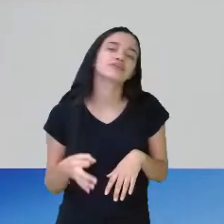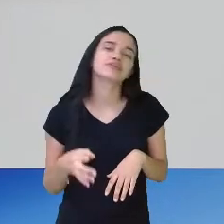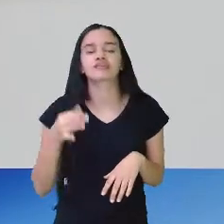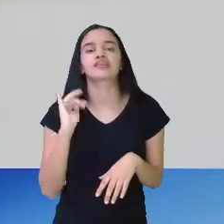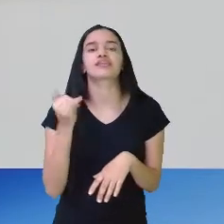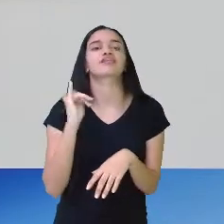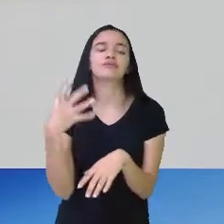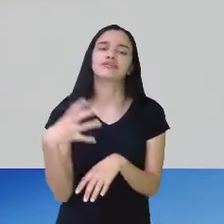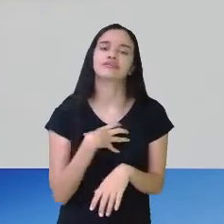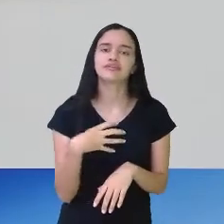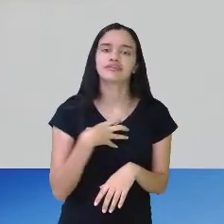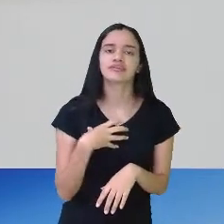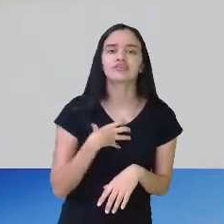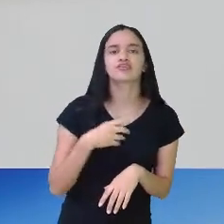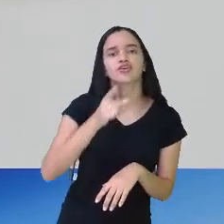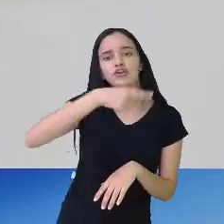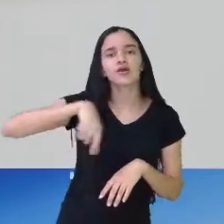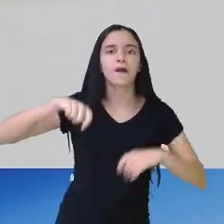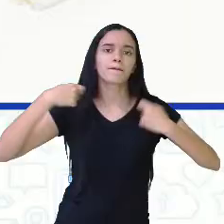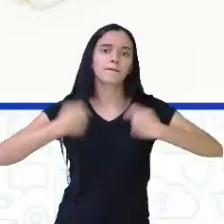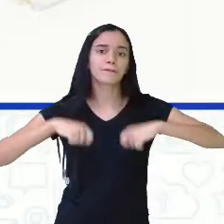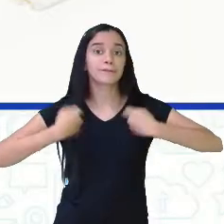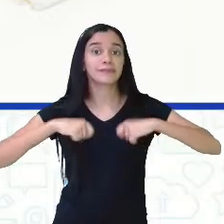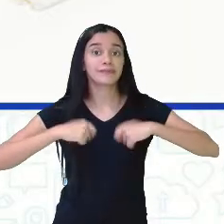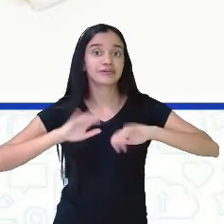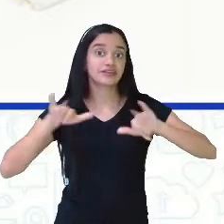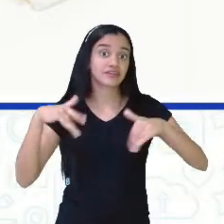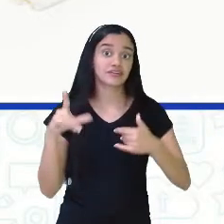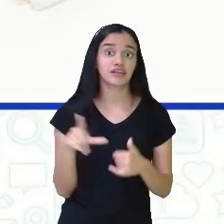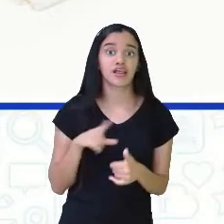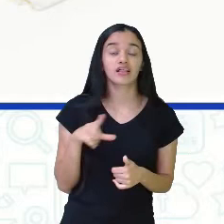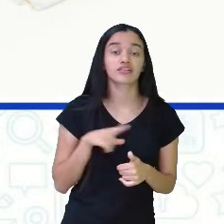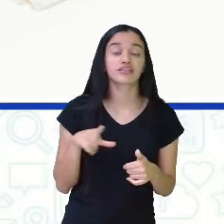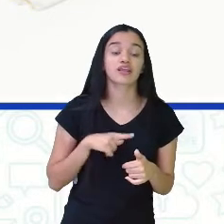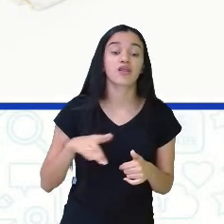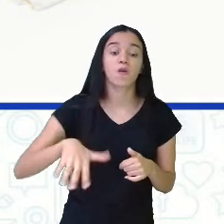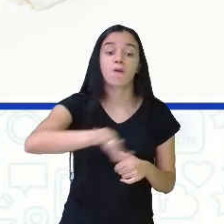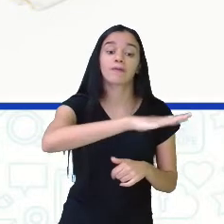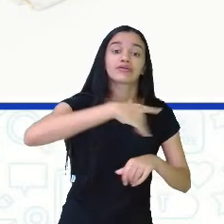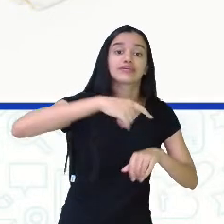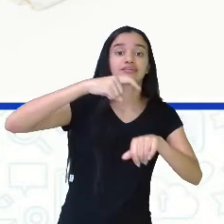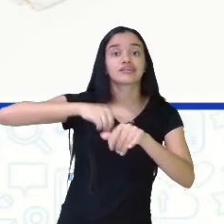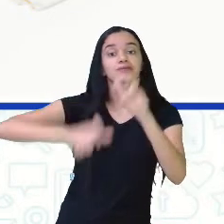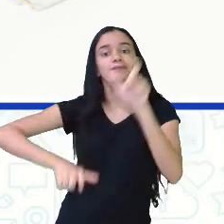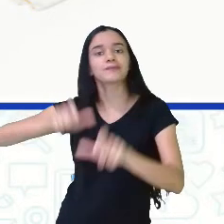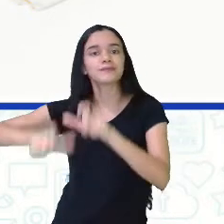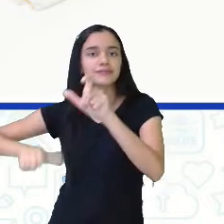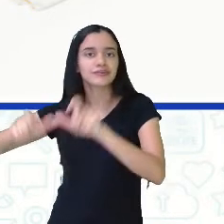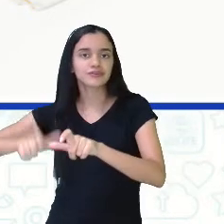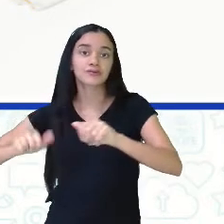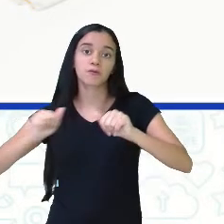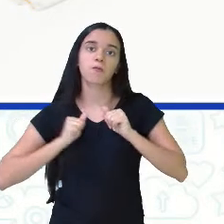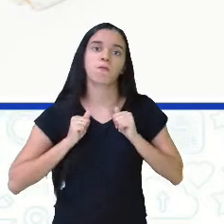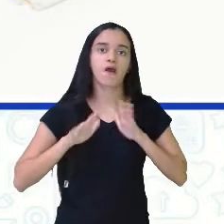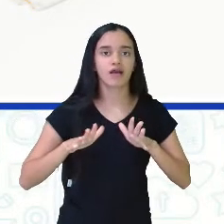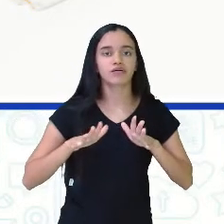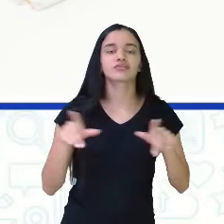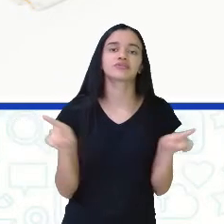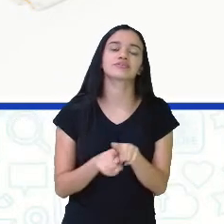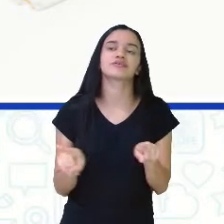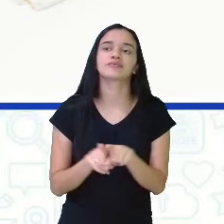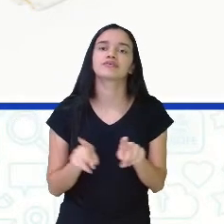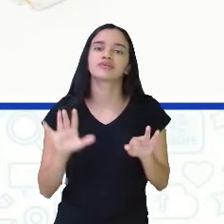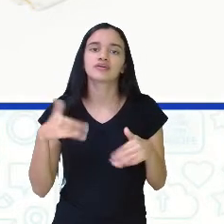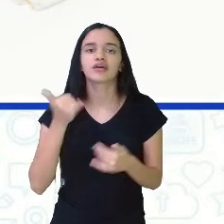sentidos. Pensando que vocês precisam dar, tipo, ter um espaço, tempo, personagens e uma ação, tá? Ó,